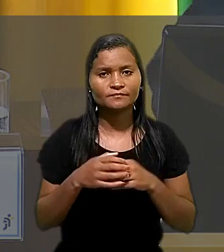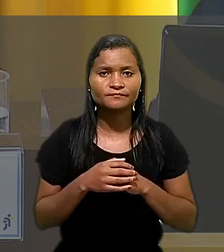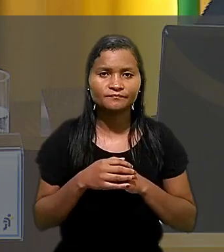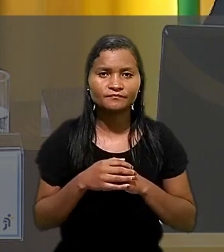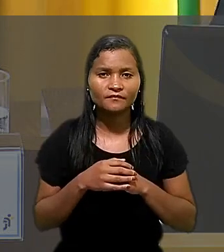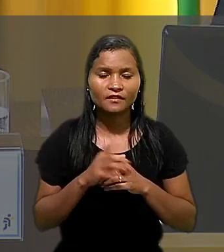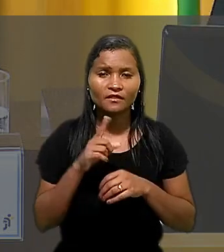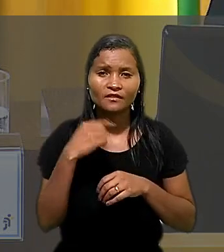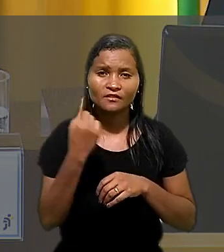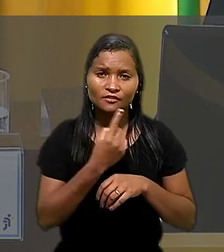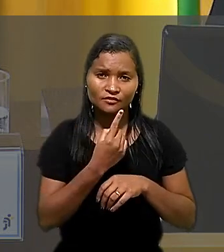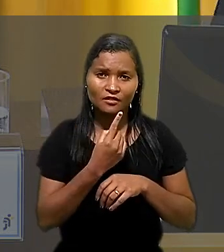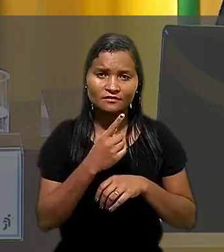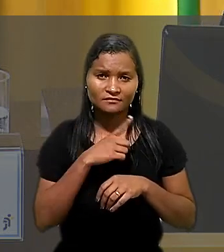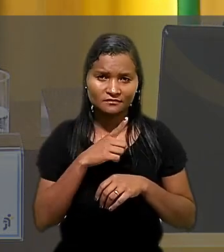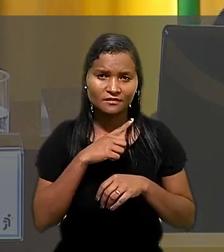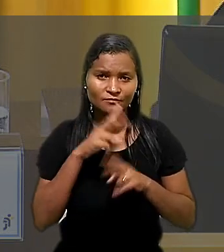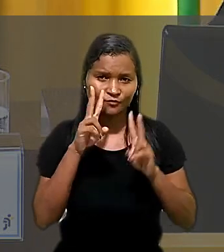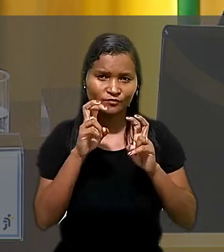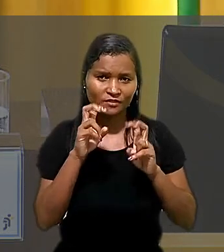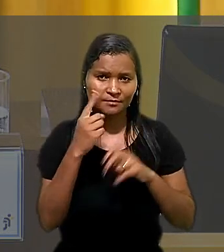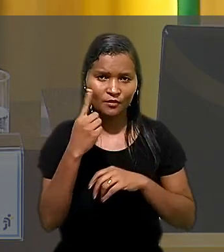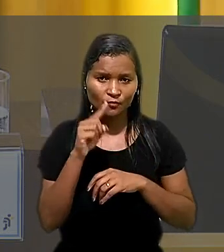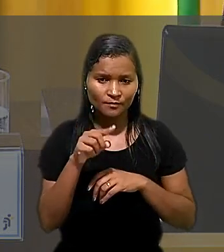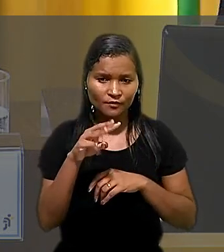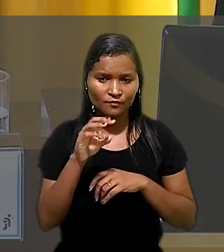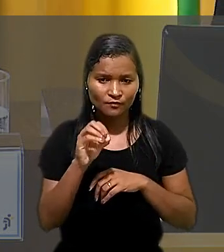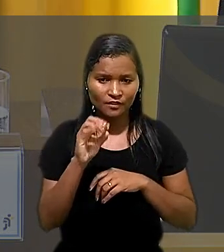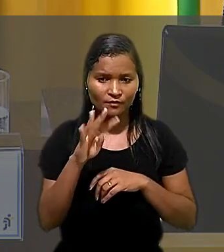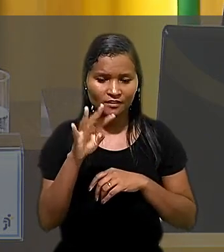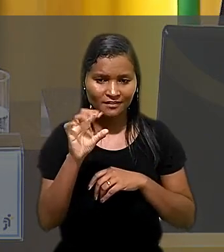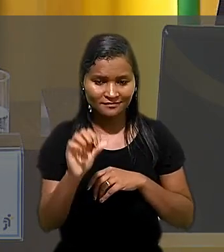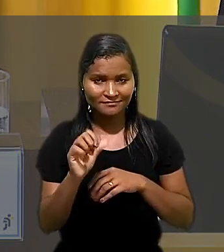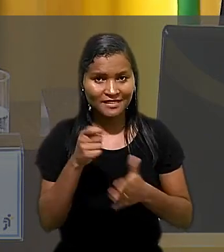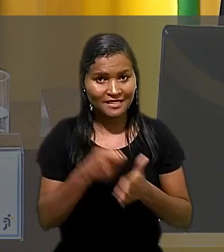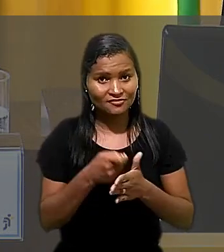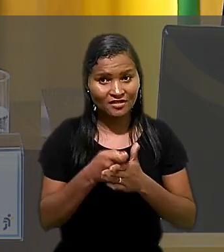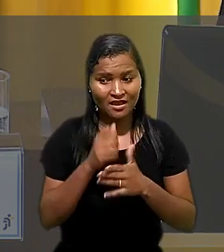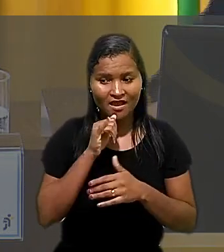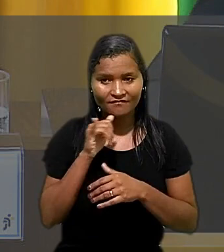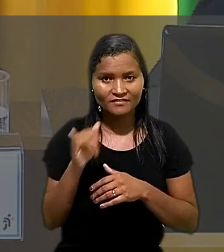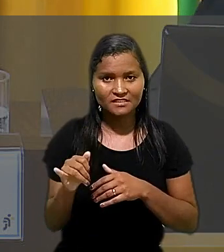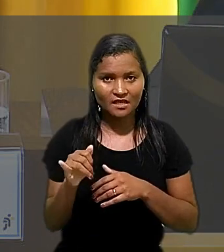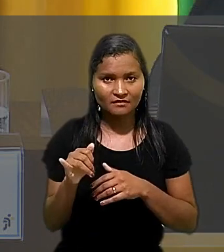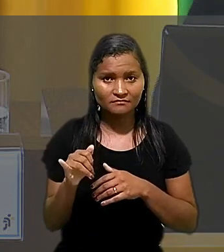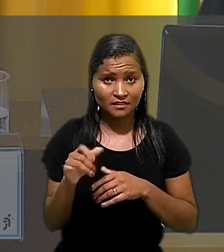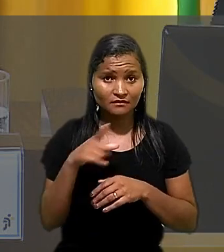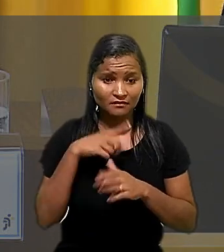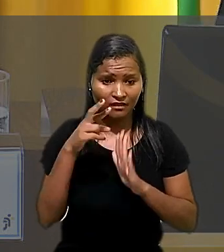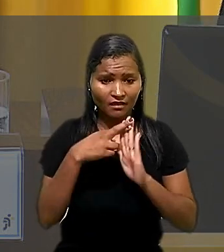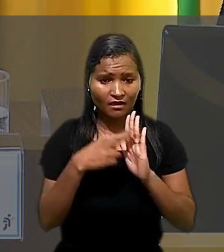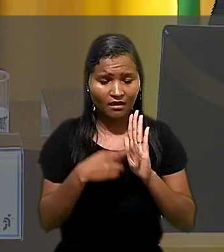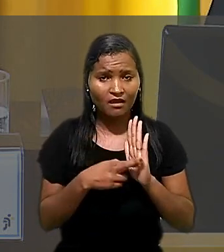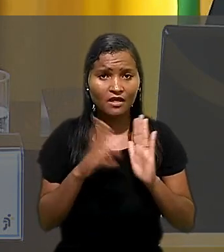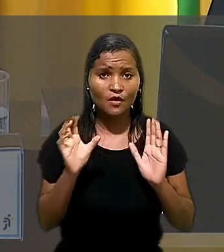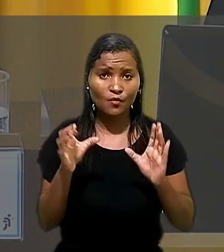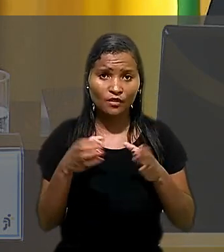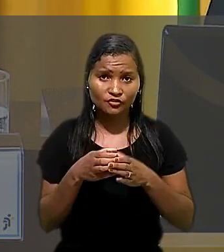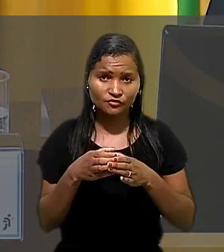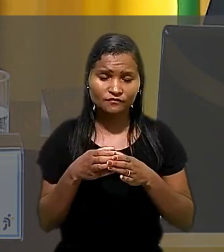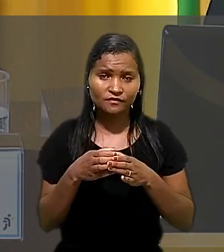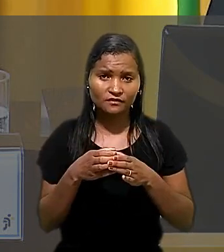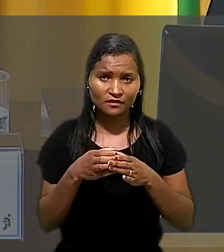coletiva. Nós temos o tema 1046, exigência da comunicação ao empregador prevista em norma